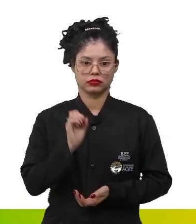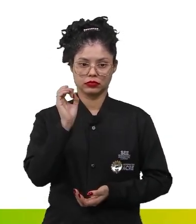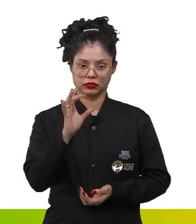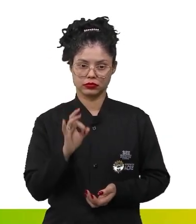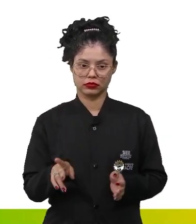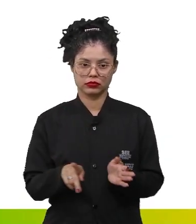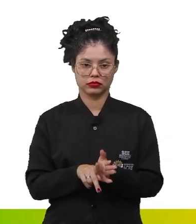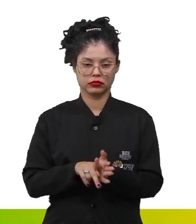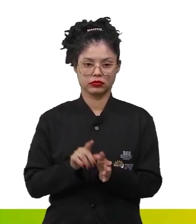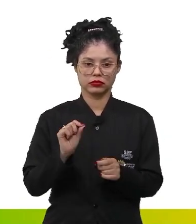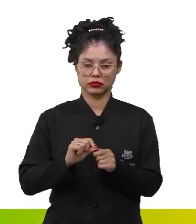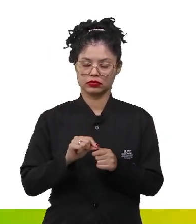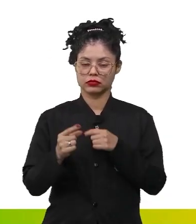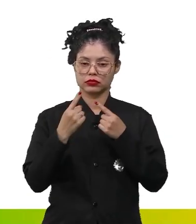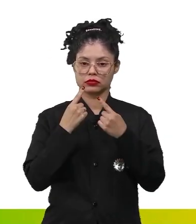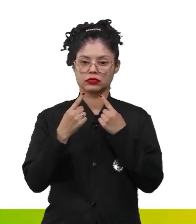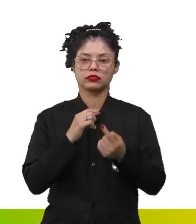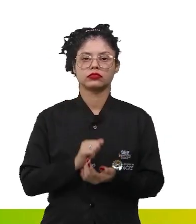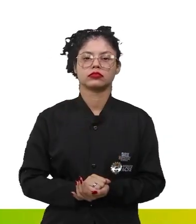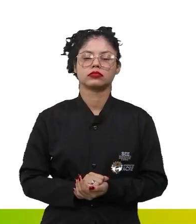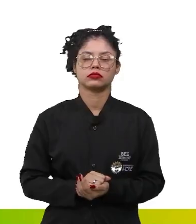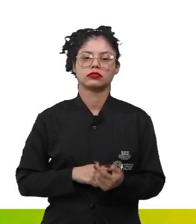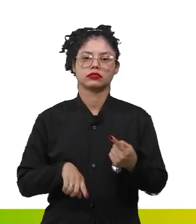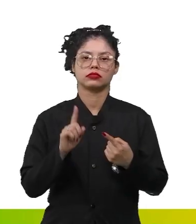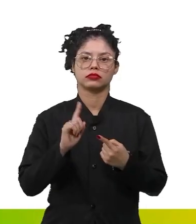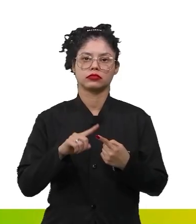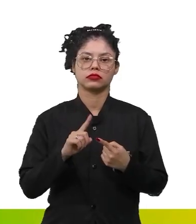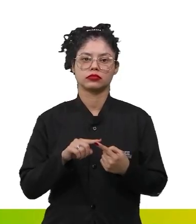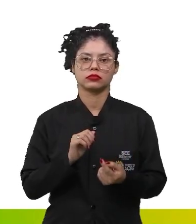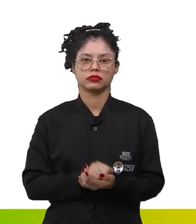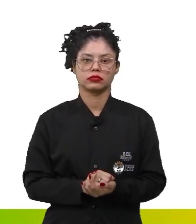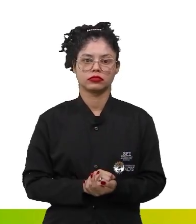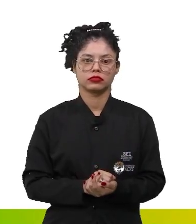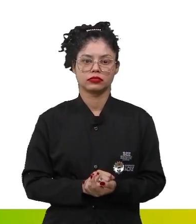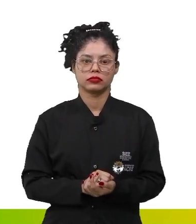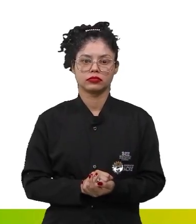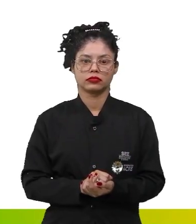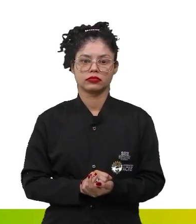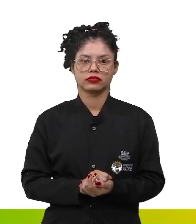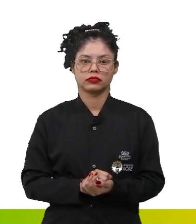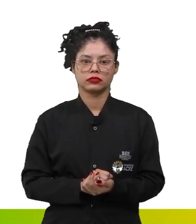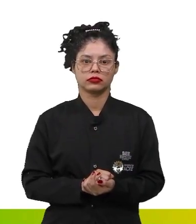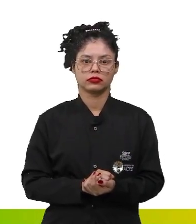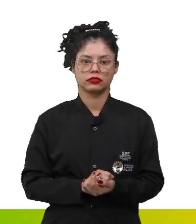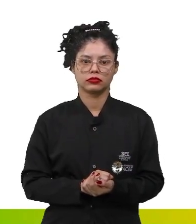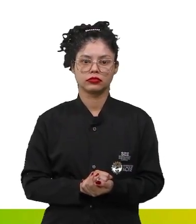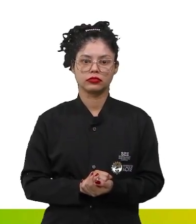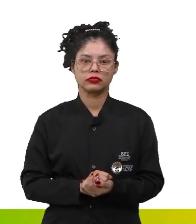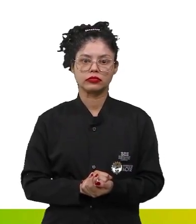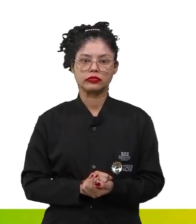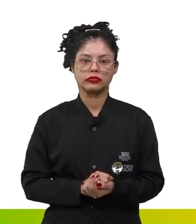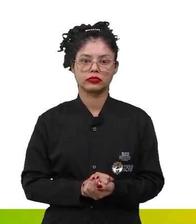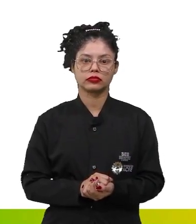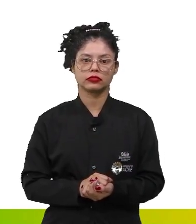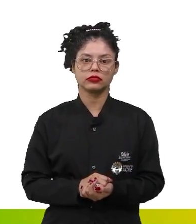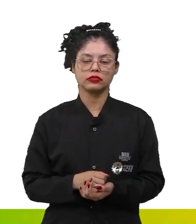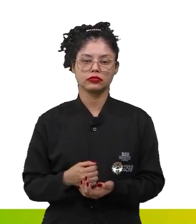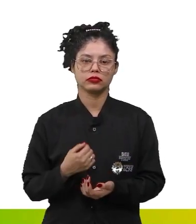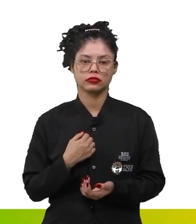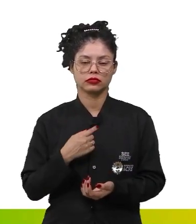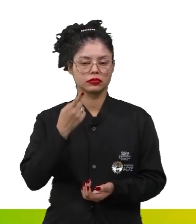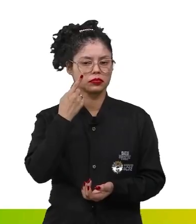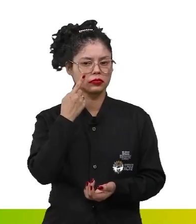uma delas vai formar um diálogo. A primeira pessoa, que é essa daqui, diz o seguinte: